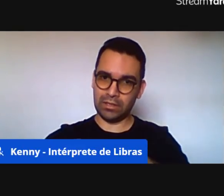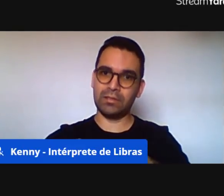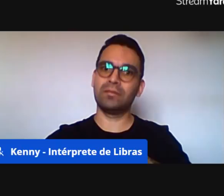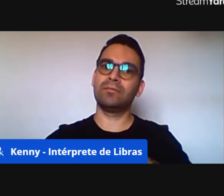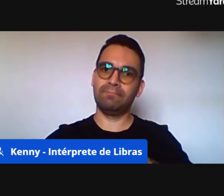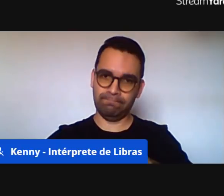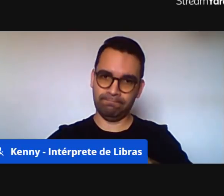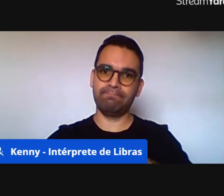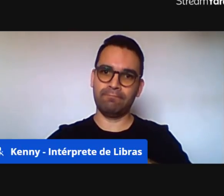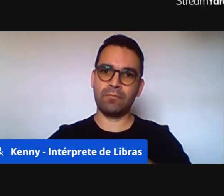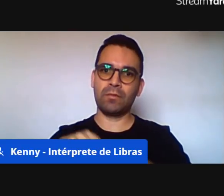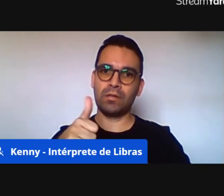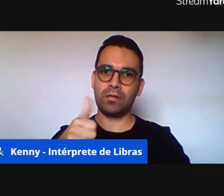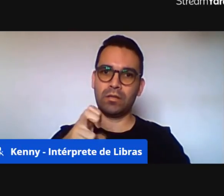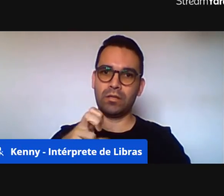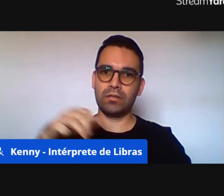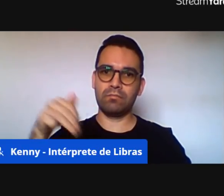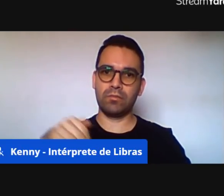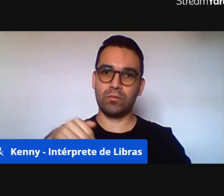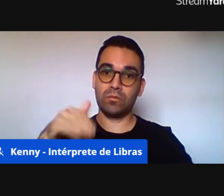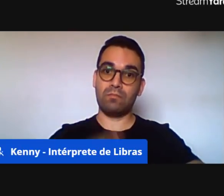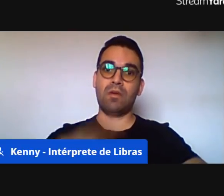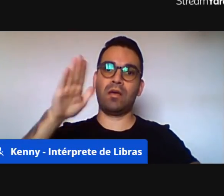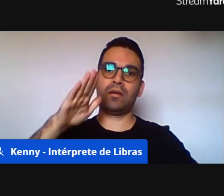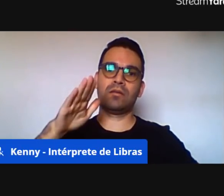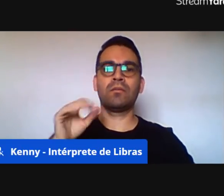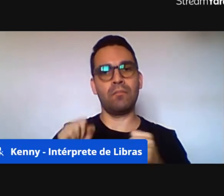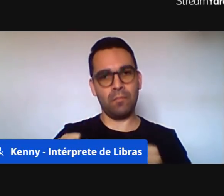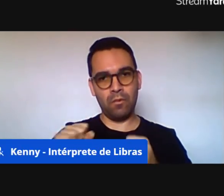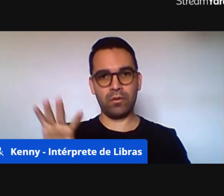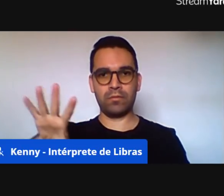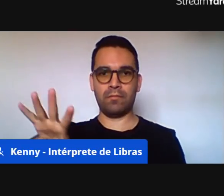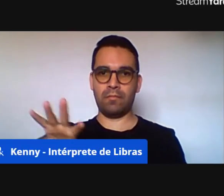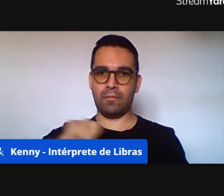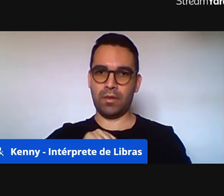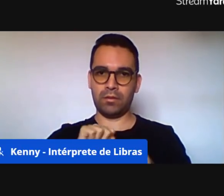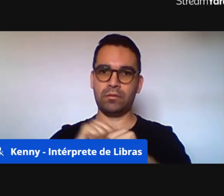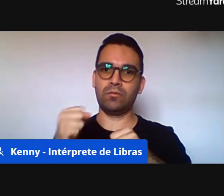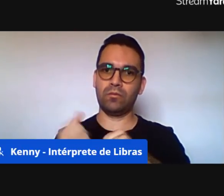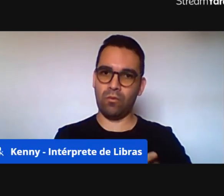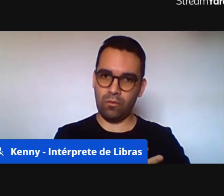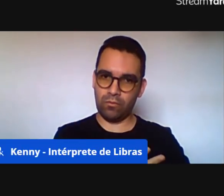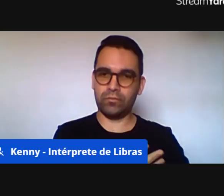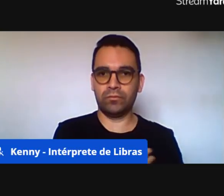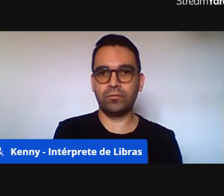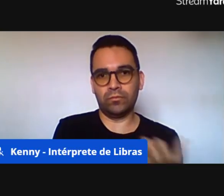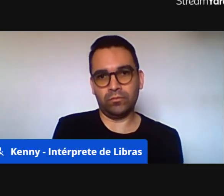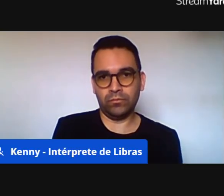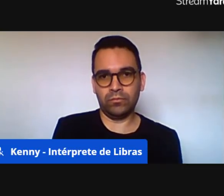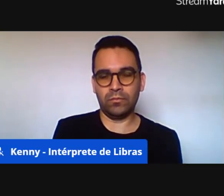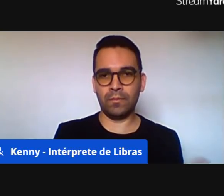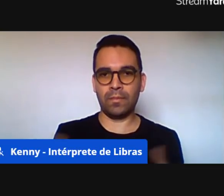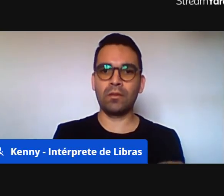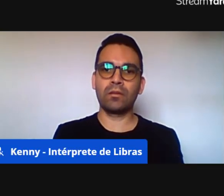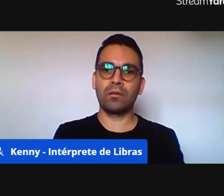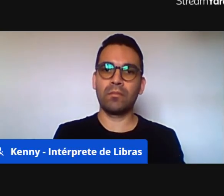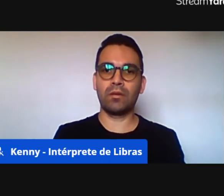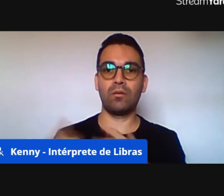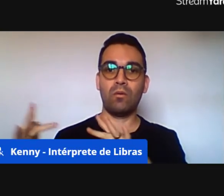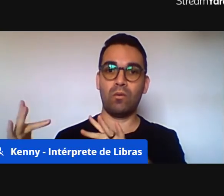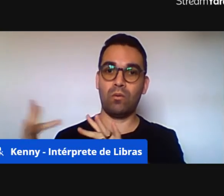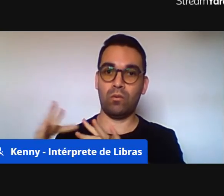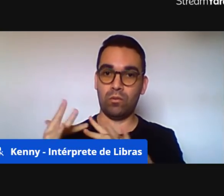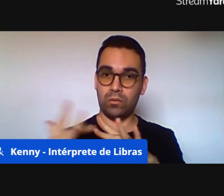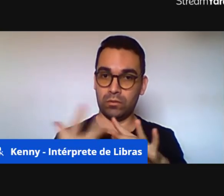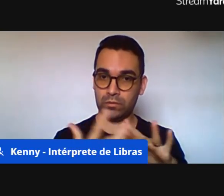se pega Covid normalmente. Mas como existe a transmissão indireta, né, a transmissão por contato,